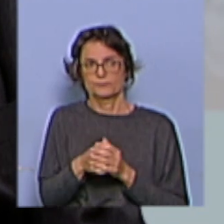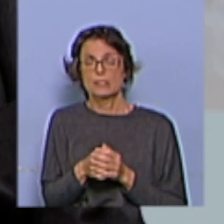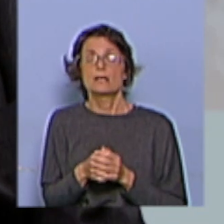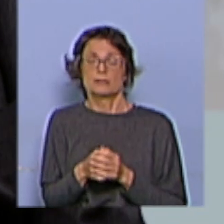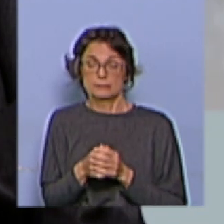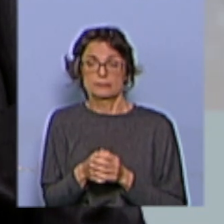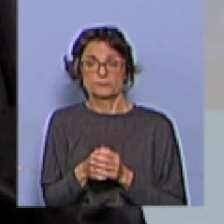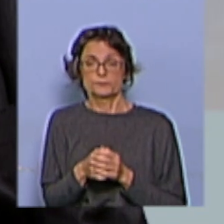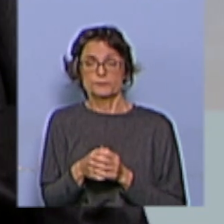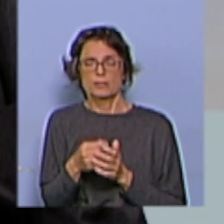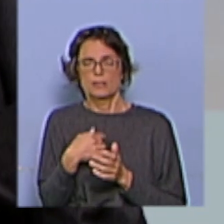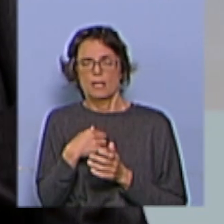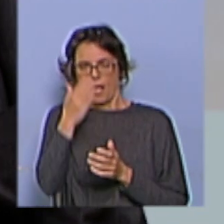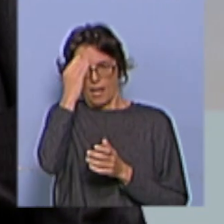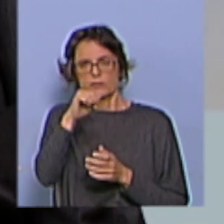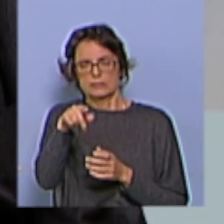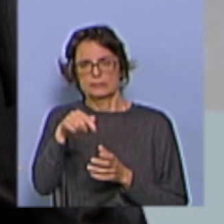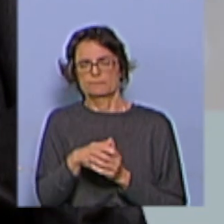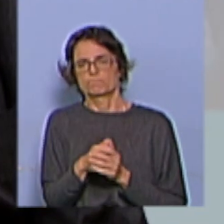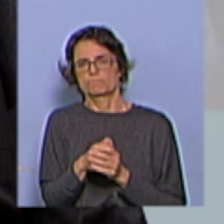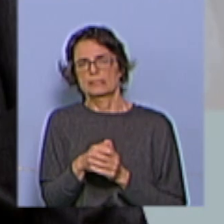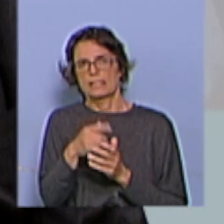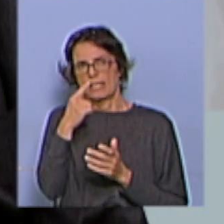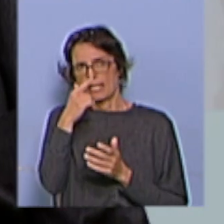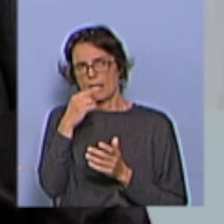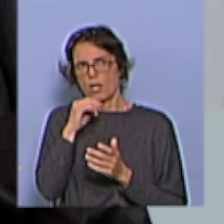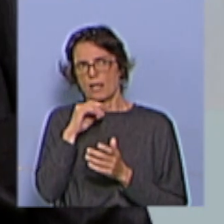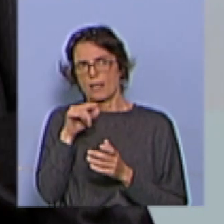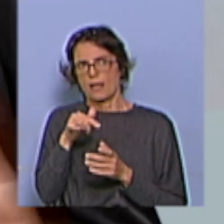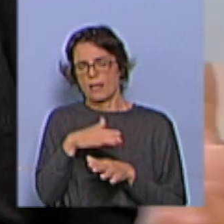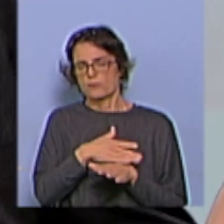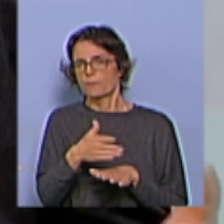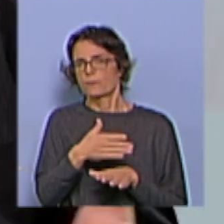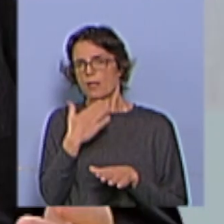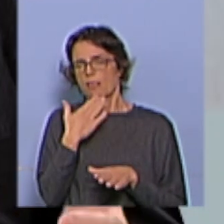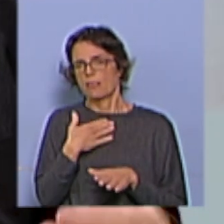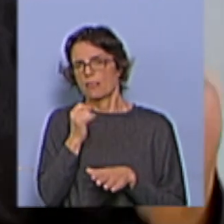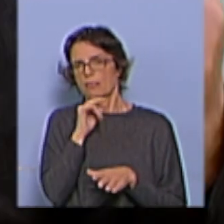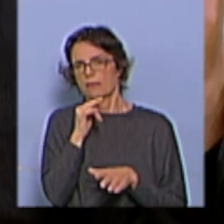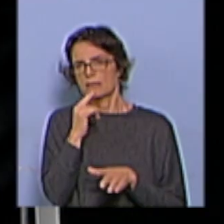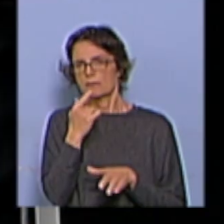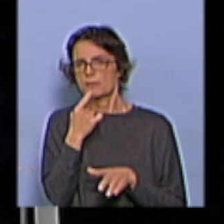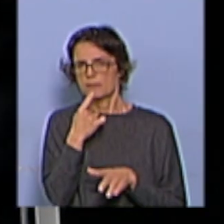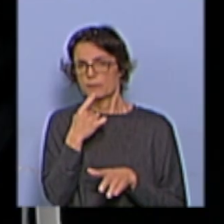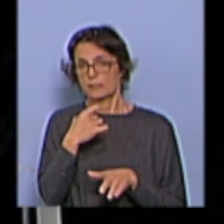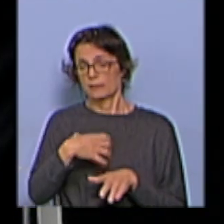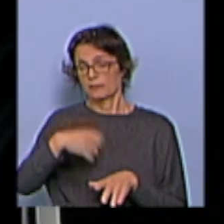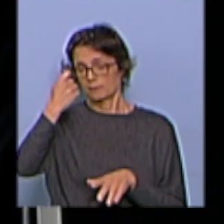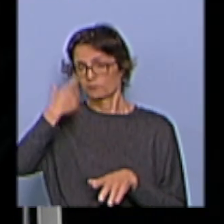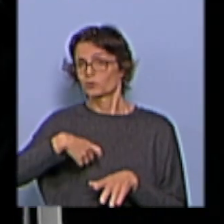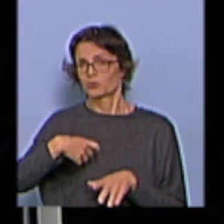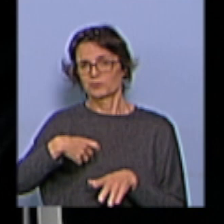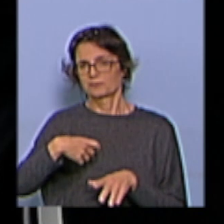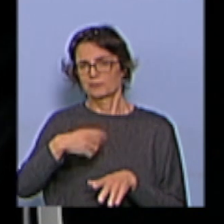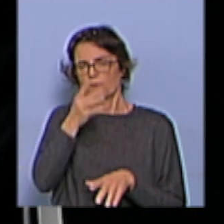avivou-nos essa consciência da nossa condição humana frágil, não é? Afinal de contas, nós que somos às vezes tão